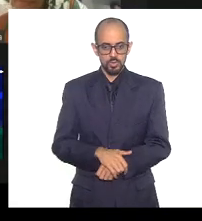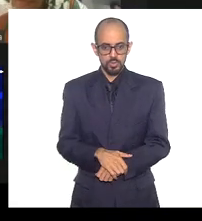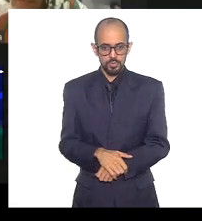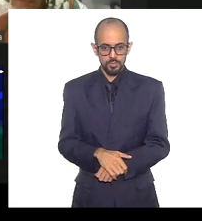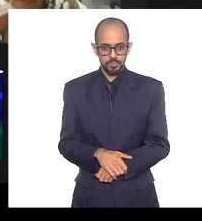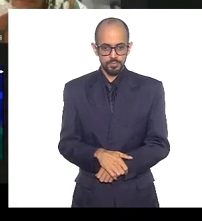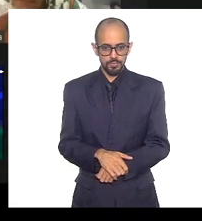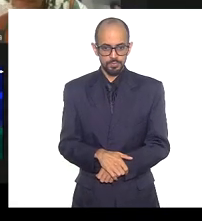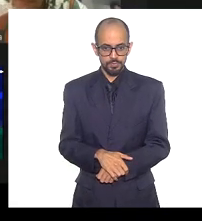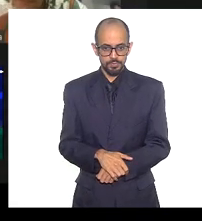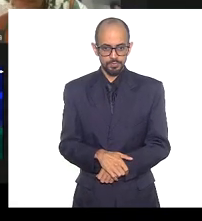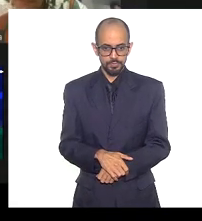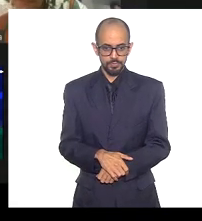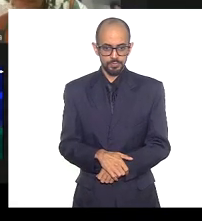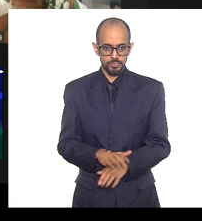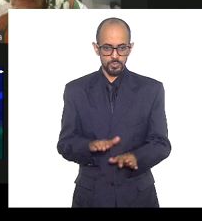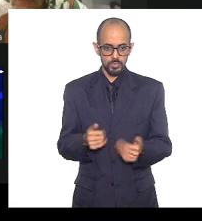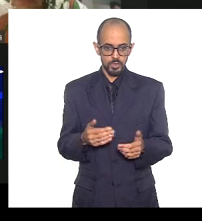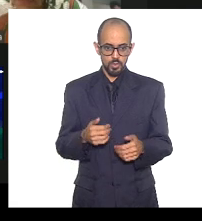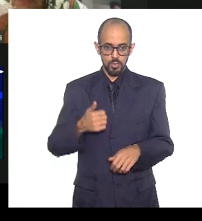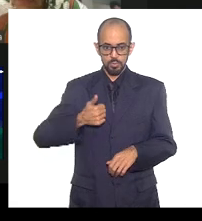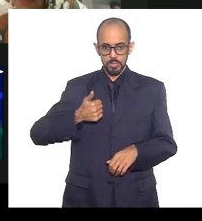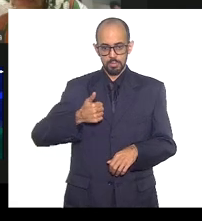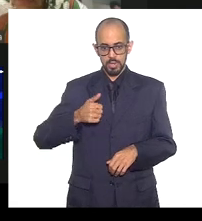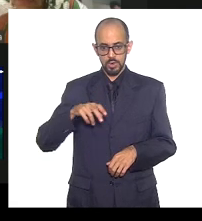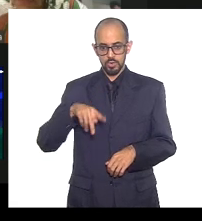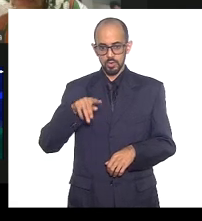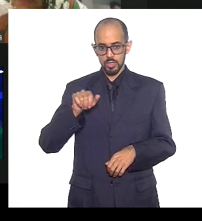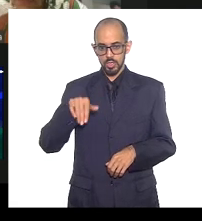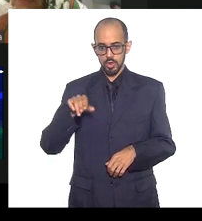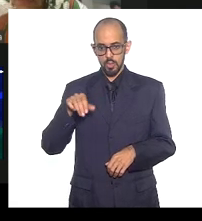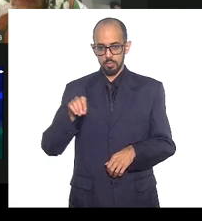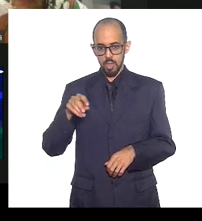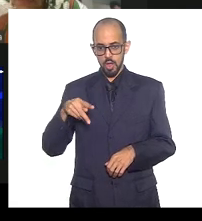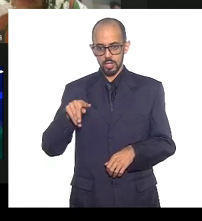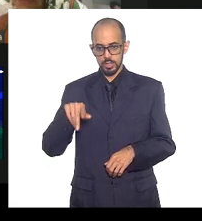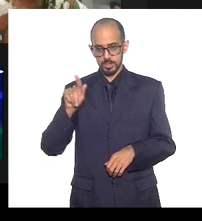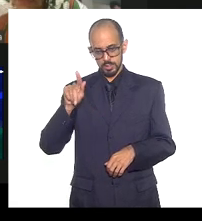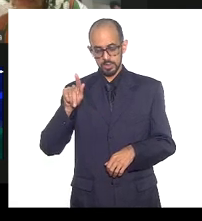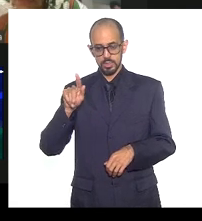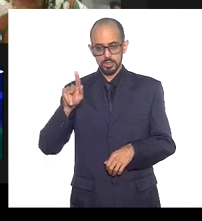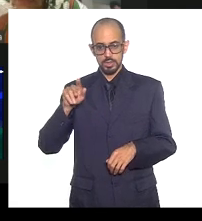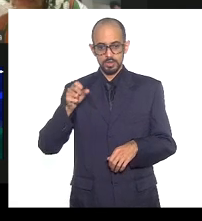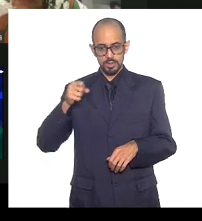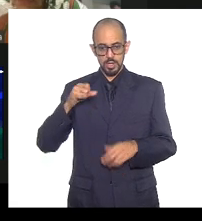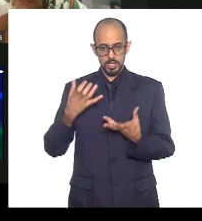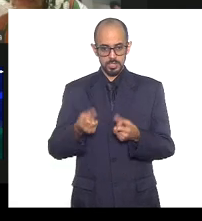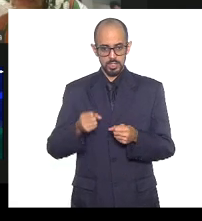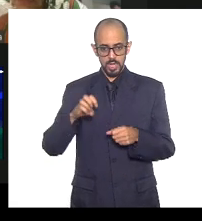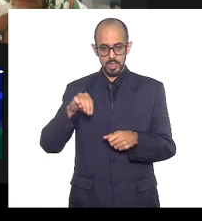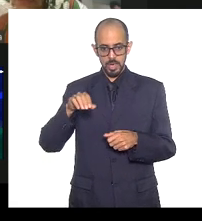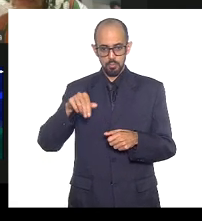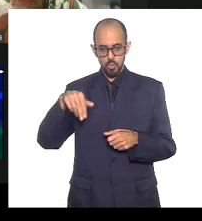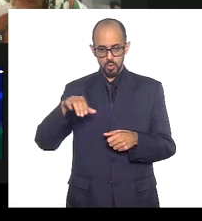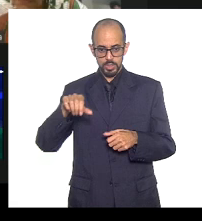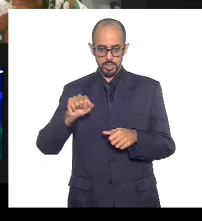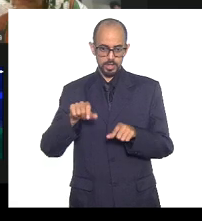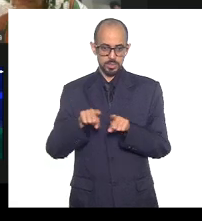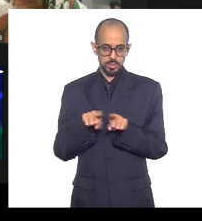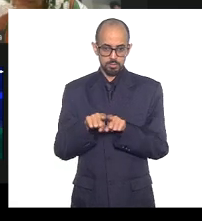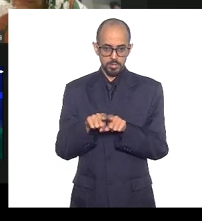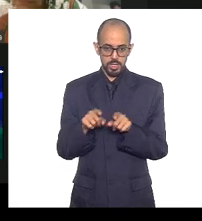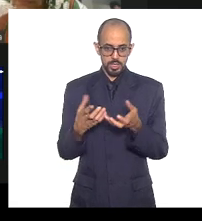Rodrigo primeiro escrito é o Kinoplox ele ia abrir mão diferente se a Mônica quer a segunda abrir mão